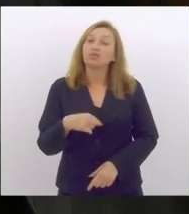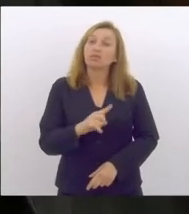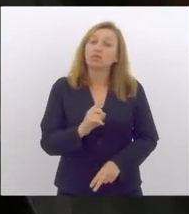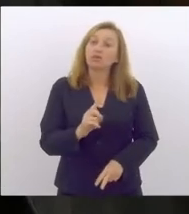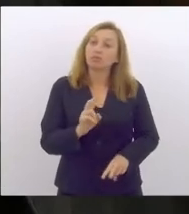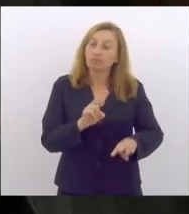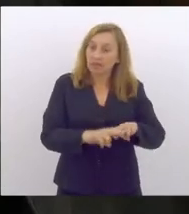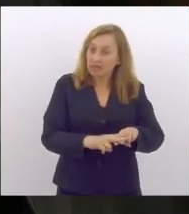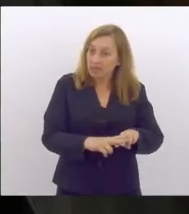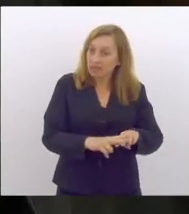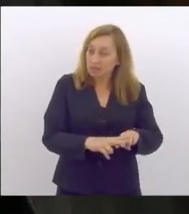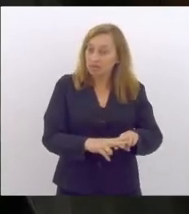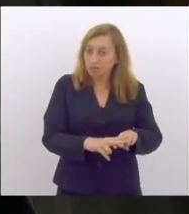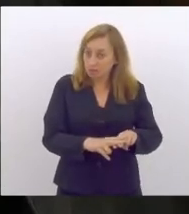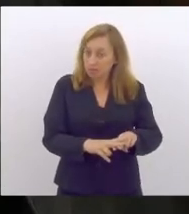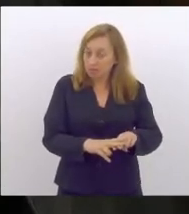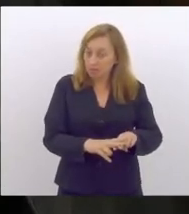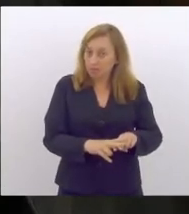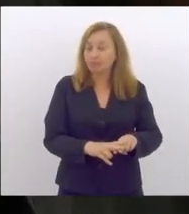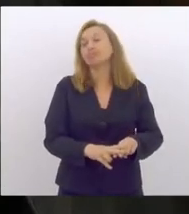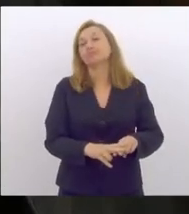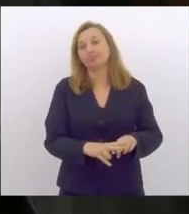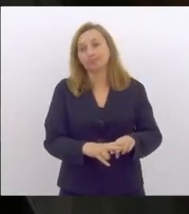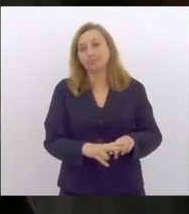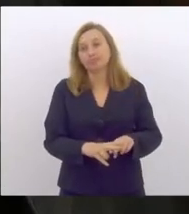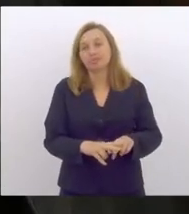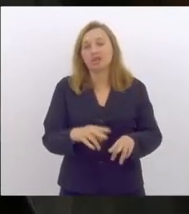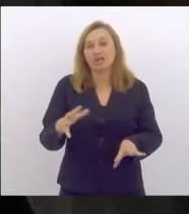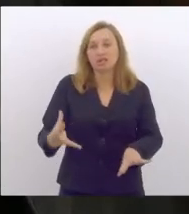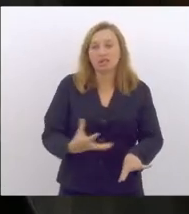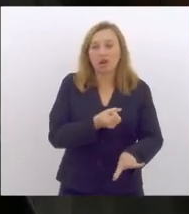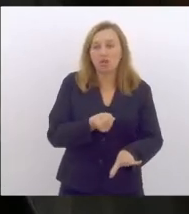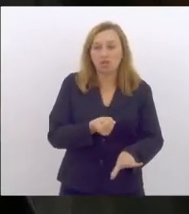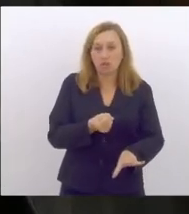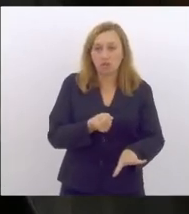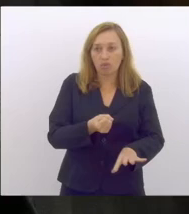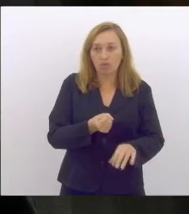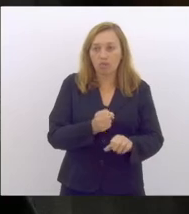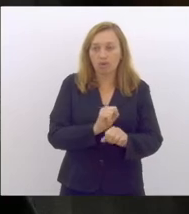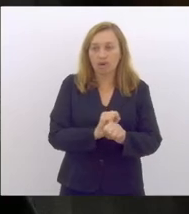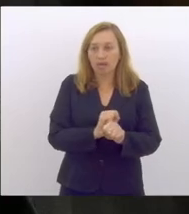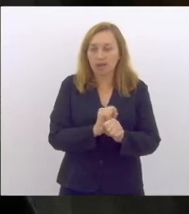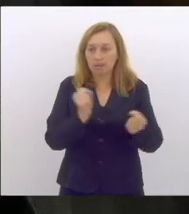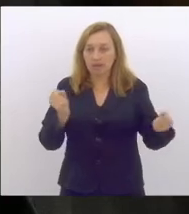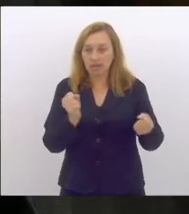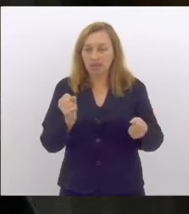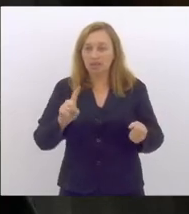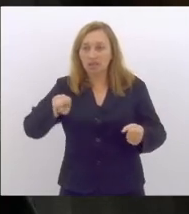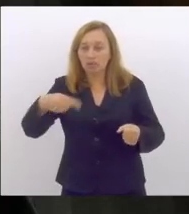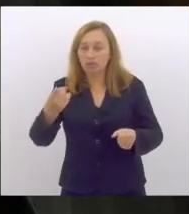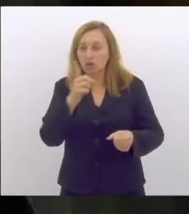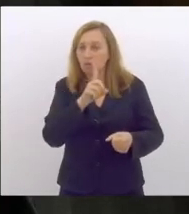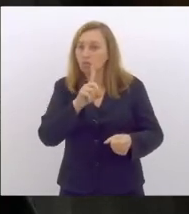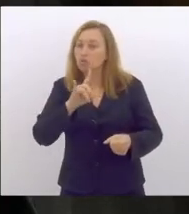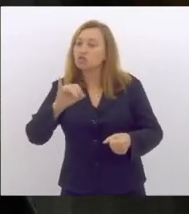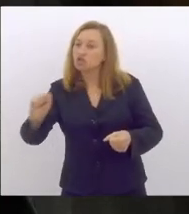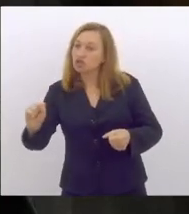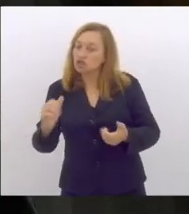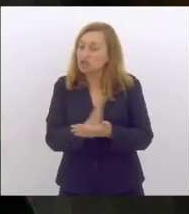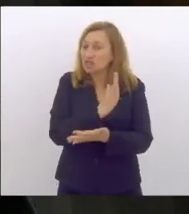é de uma prisão arbitrária como essa foi salvo por um habeas corpus daquela ocasião Depois de alguns dias preso